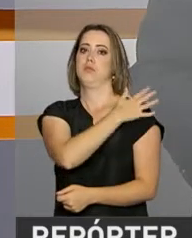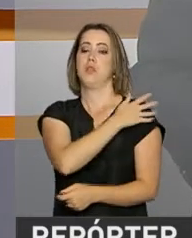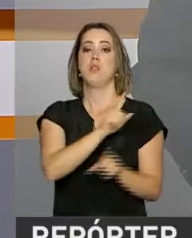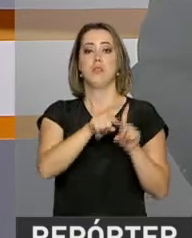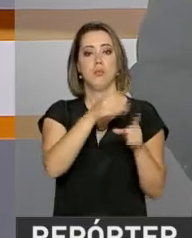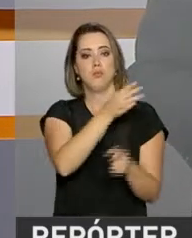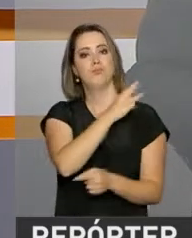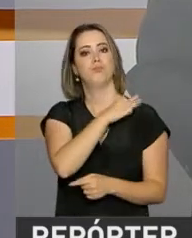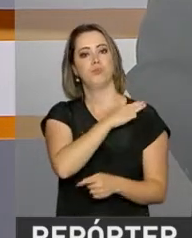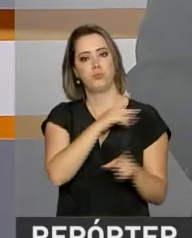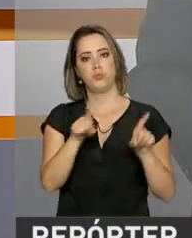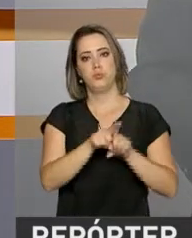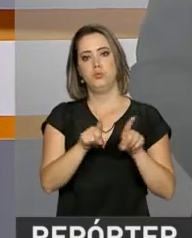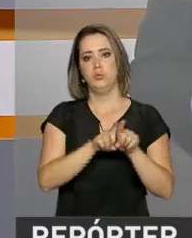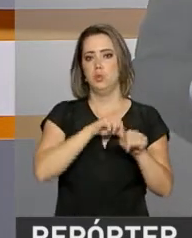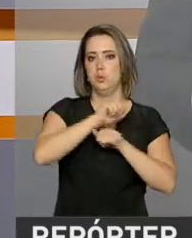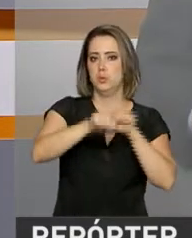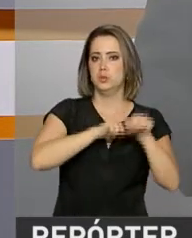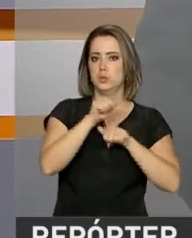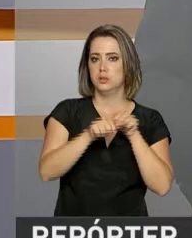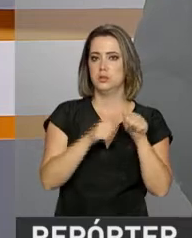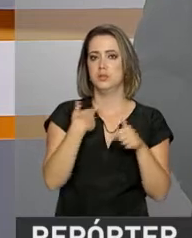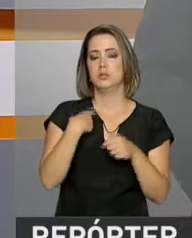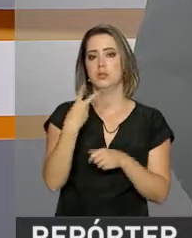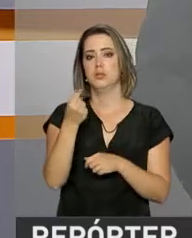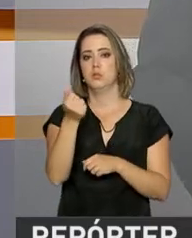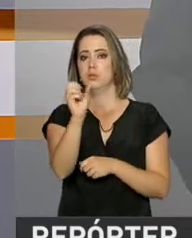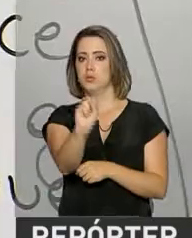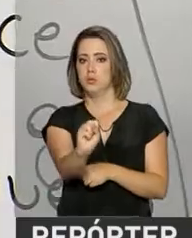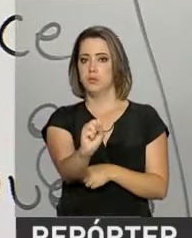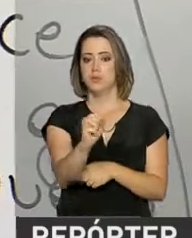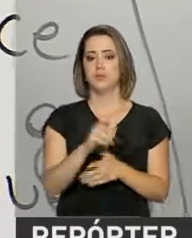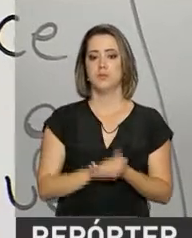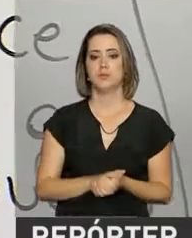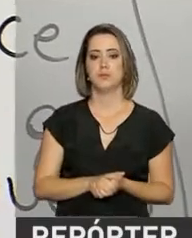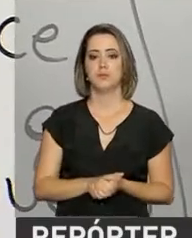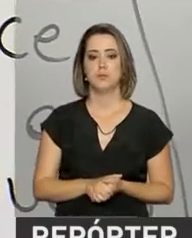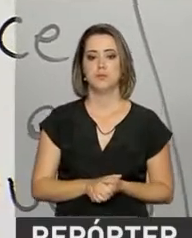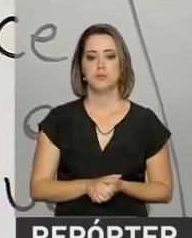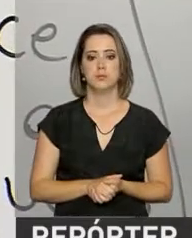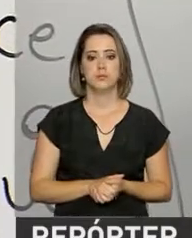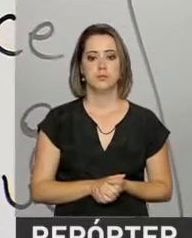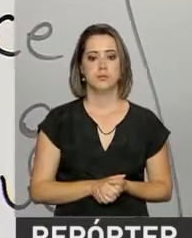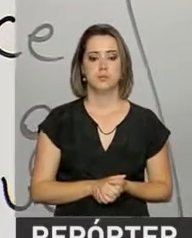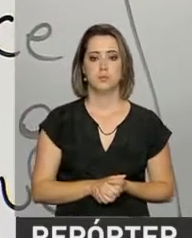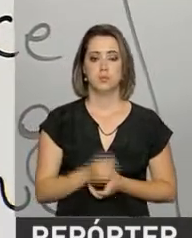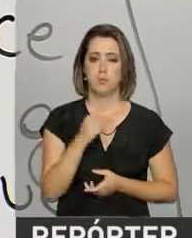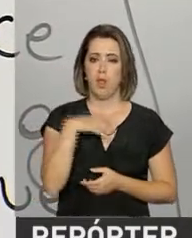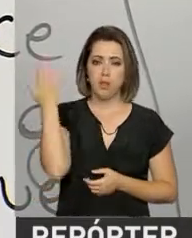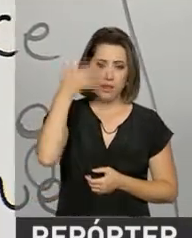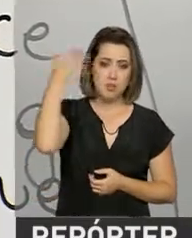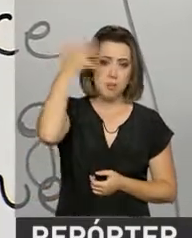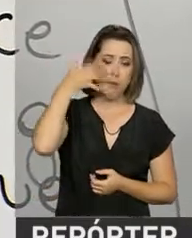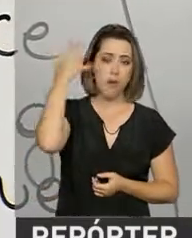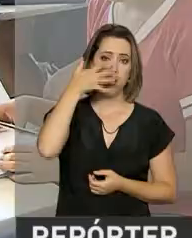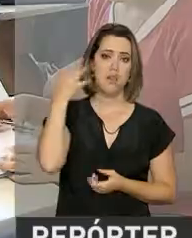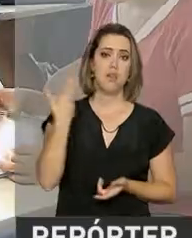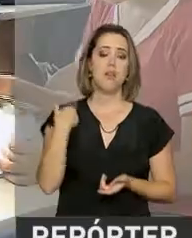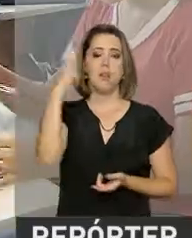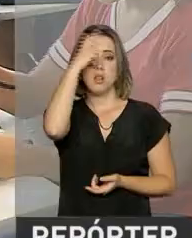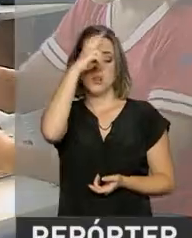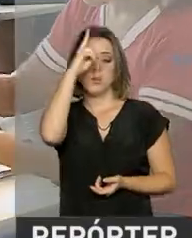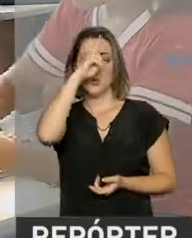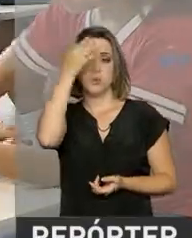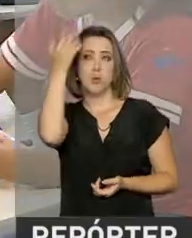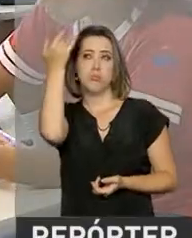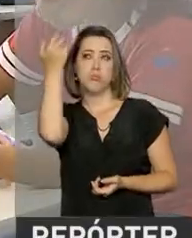implementar as mudanças na educação brasileira a partir de 2018. Tínhamos um conjunto de territórios que era da França, depois